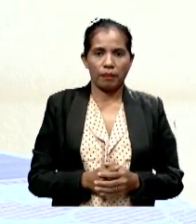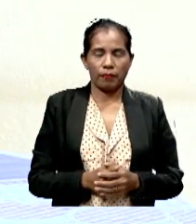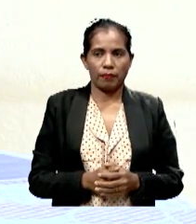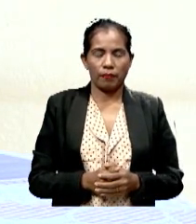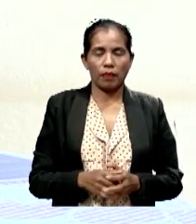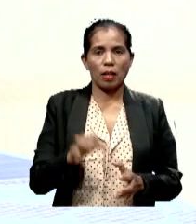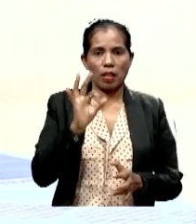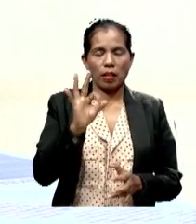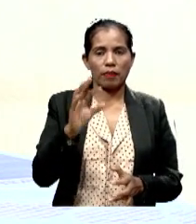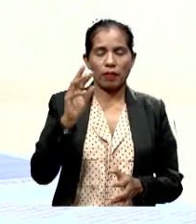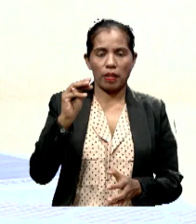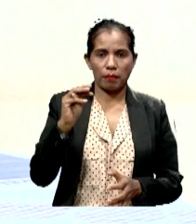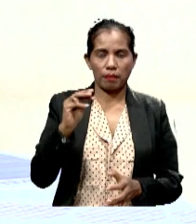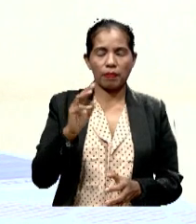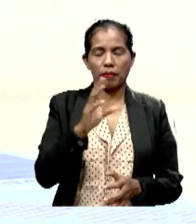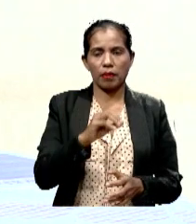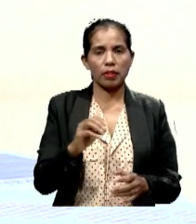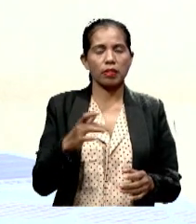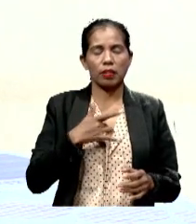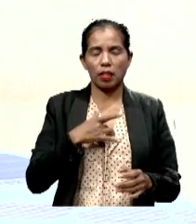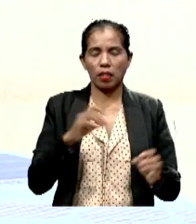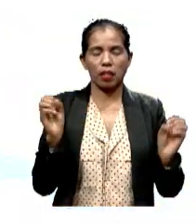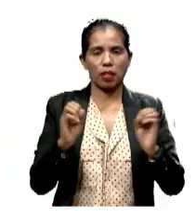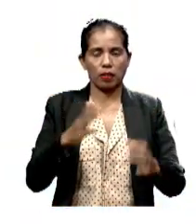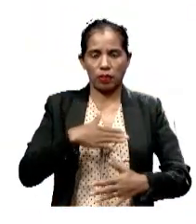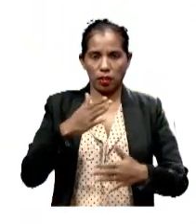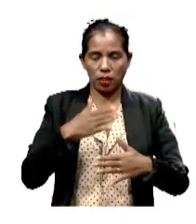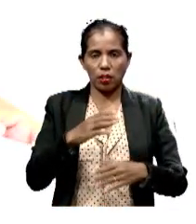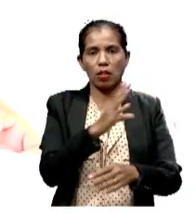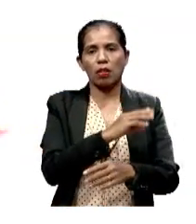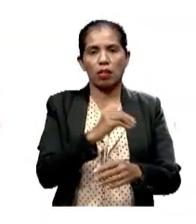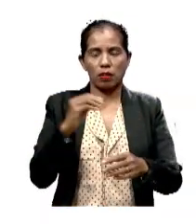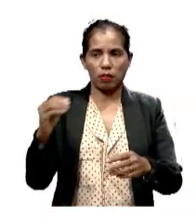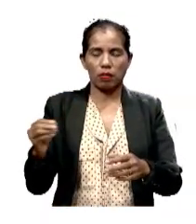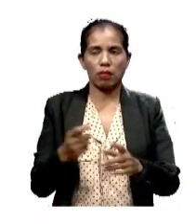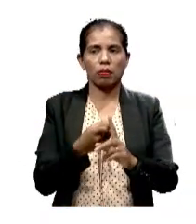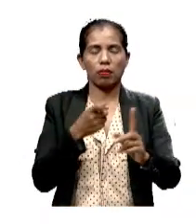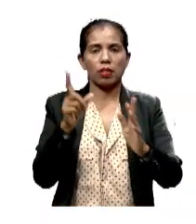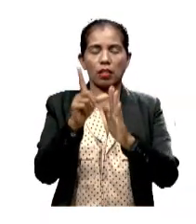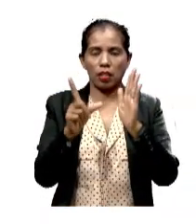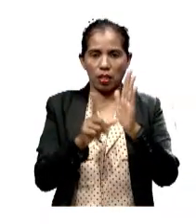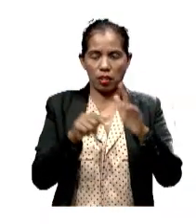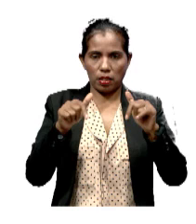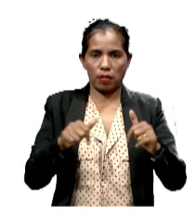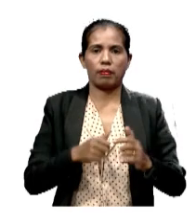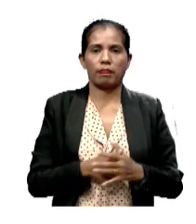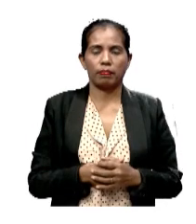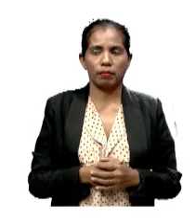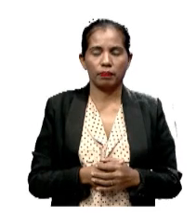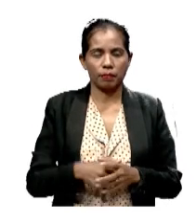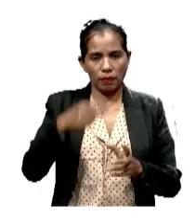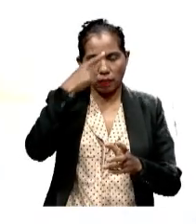FM lamentável o conteúdo husi lei idane